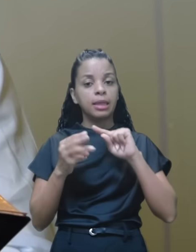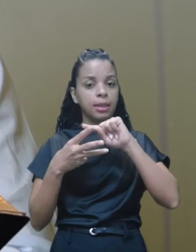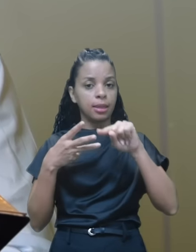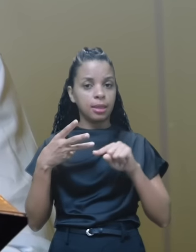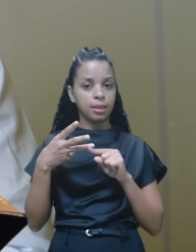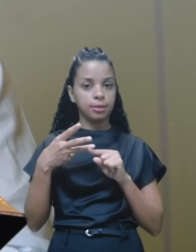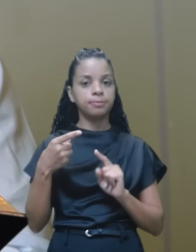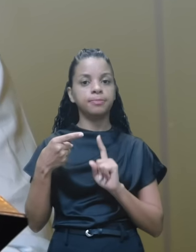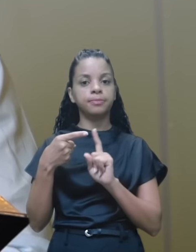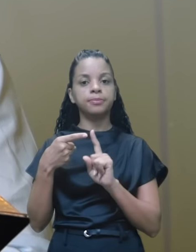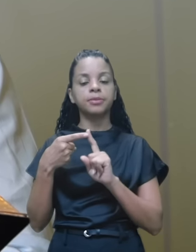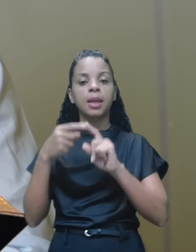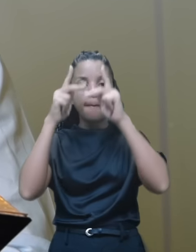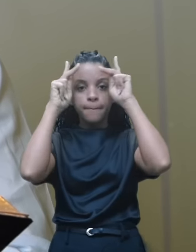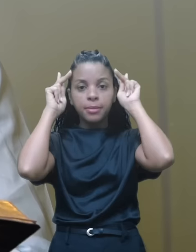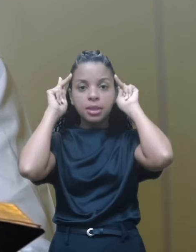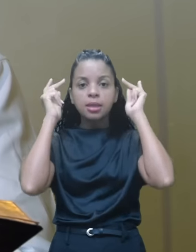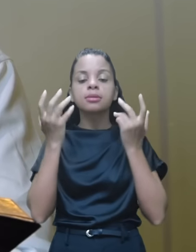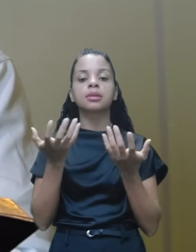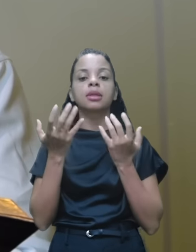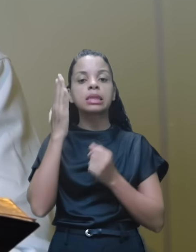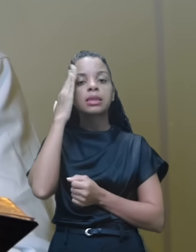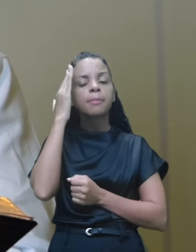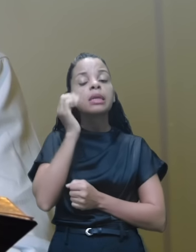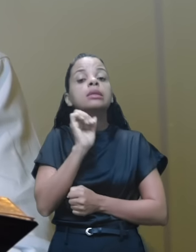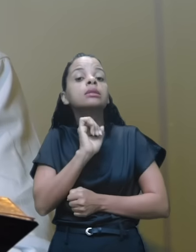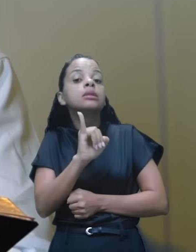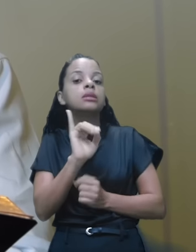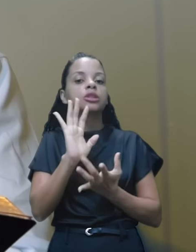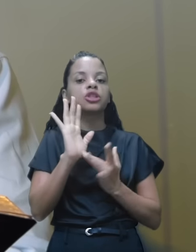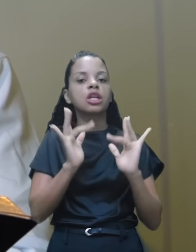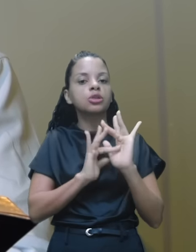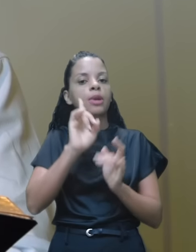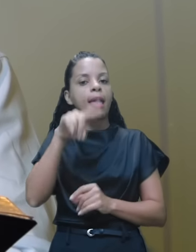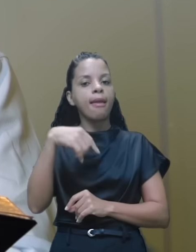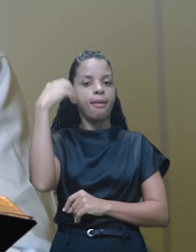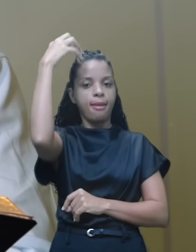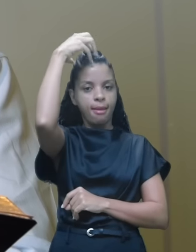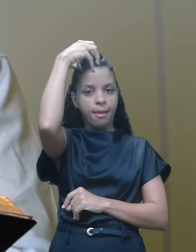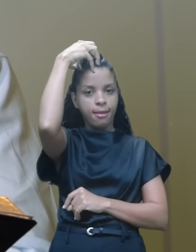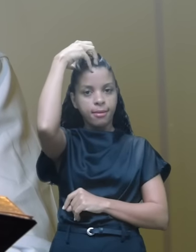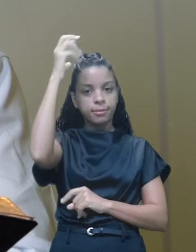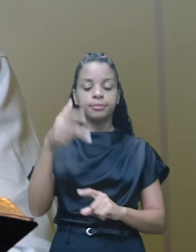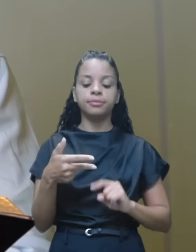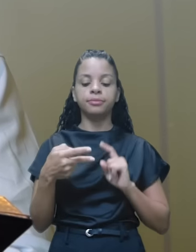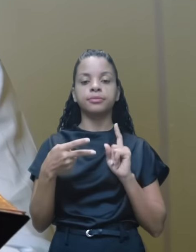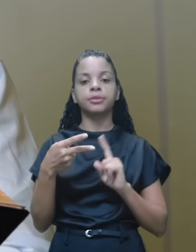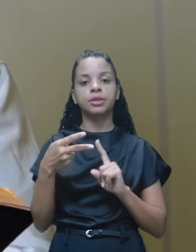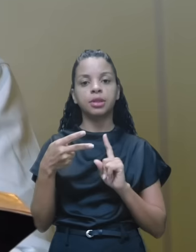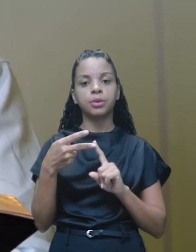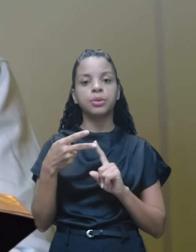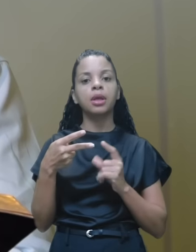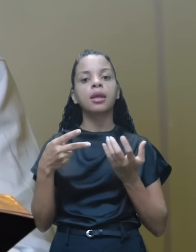né? Primeiro, Pilatos queria saber se Jesus era rei. Depois, ele queria saber o que Jesus